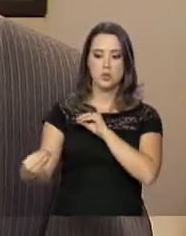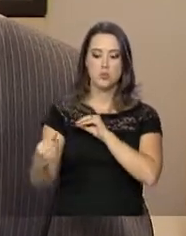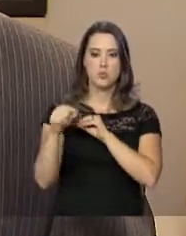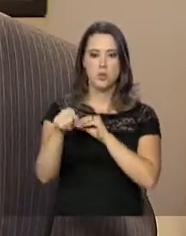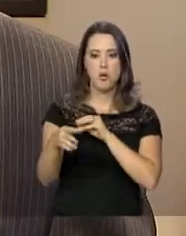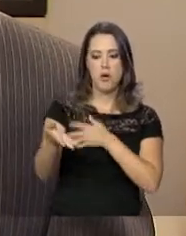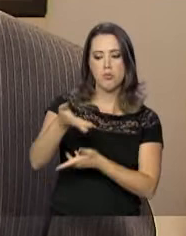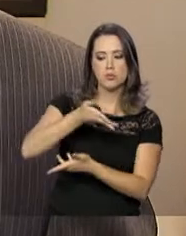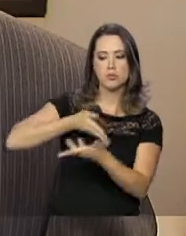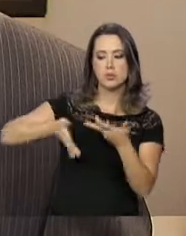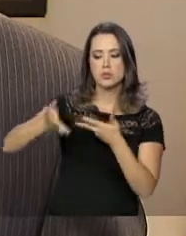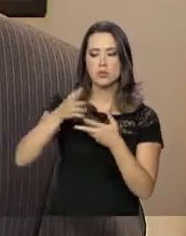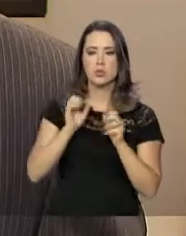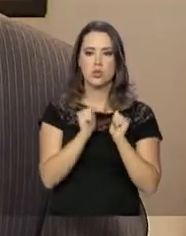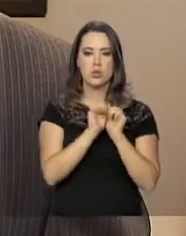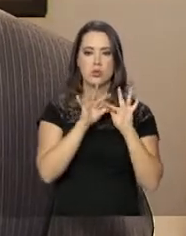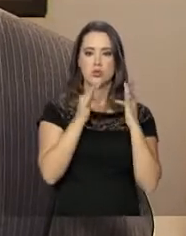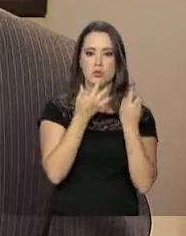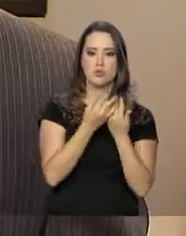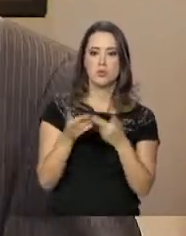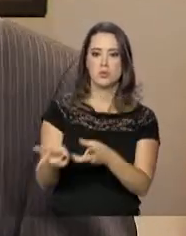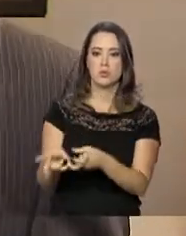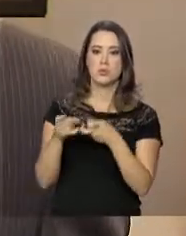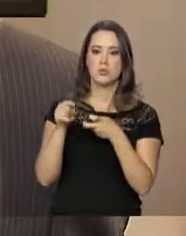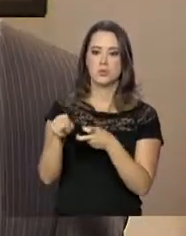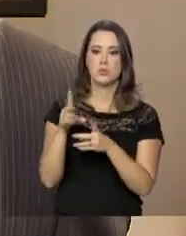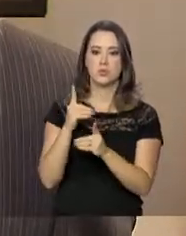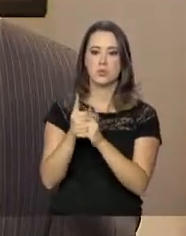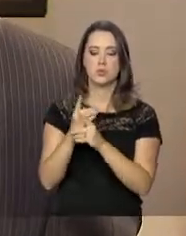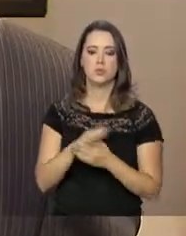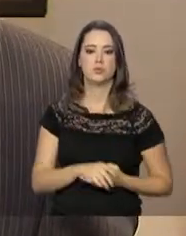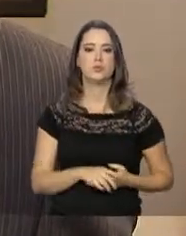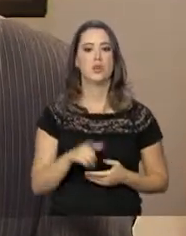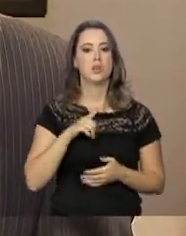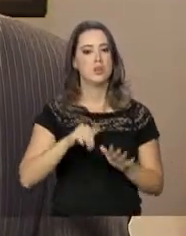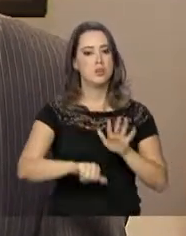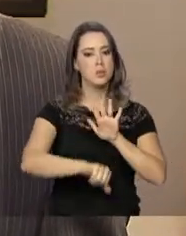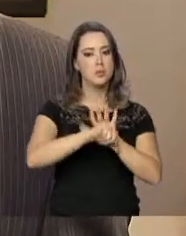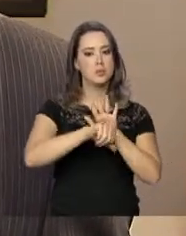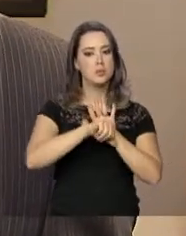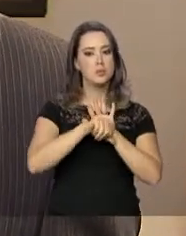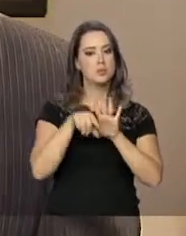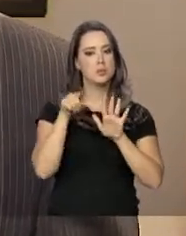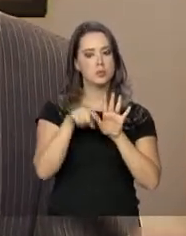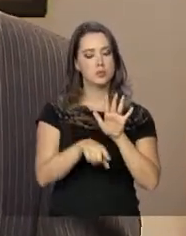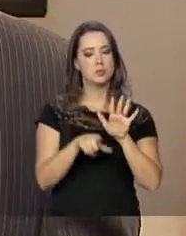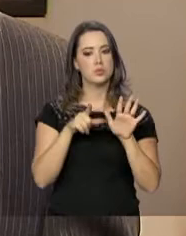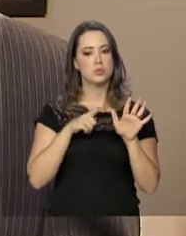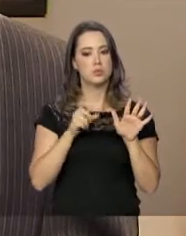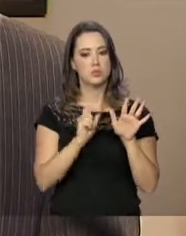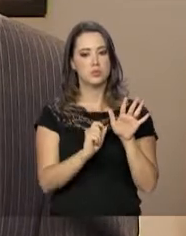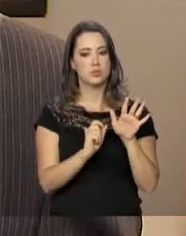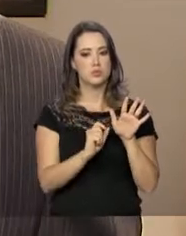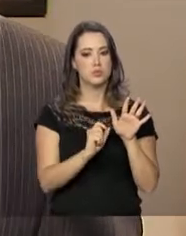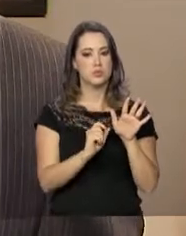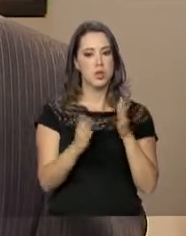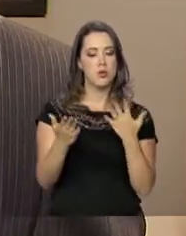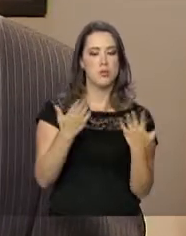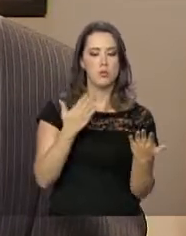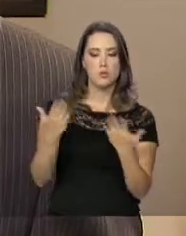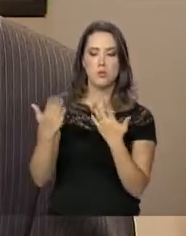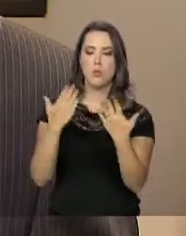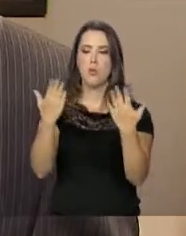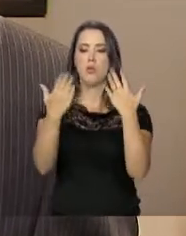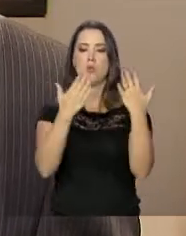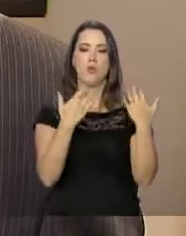e permite a identificação de desaparecidos é a vertente criminal também que é você comparar amostras